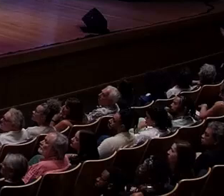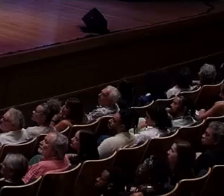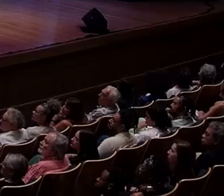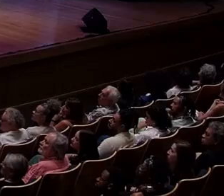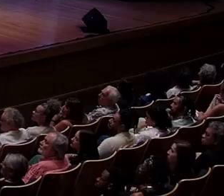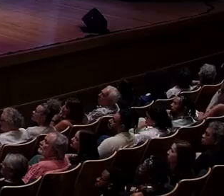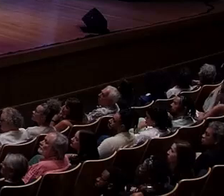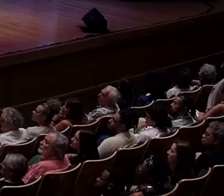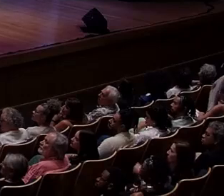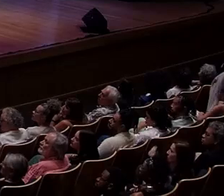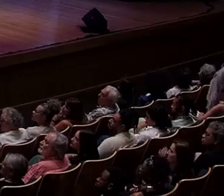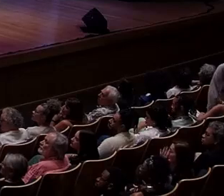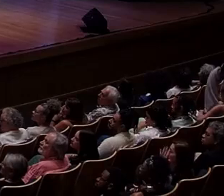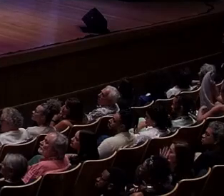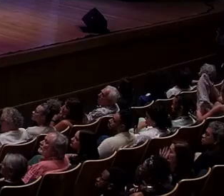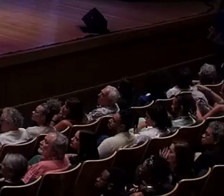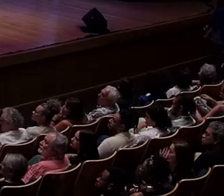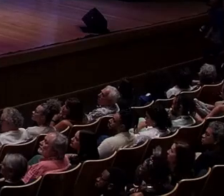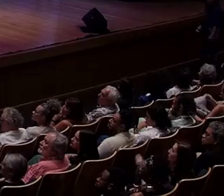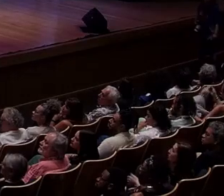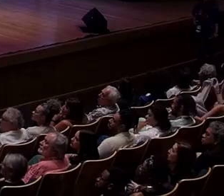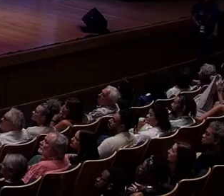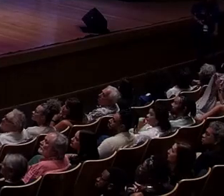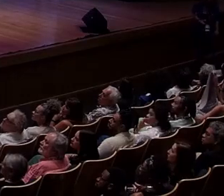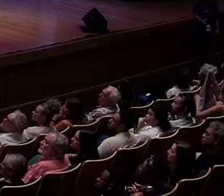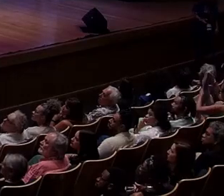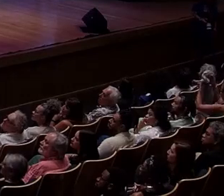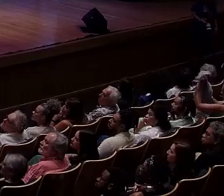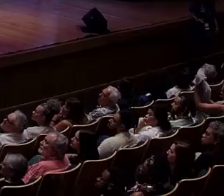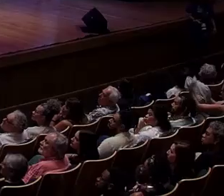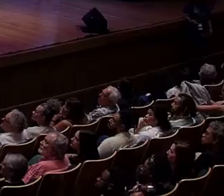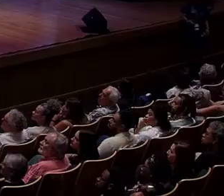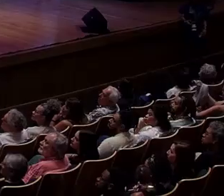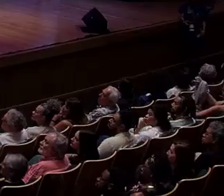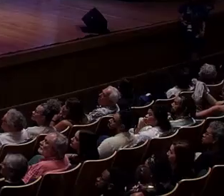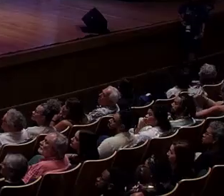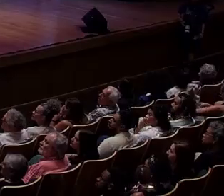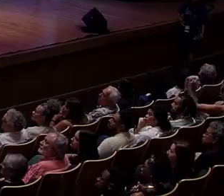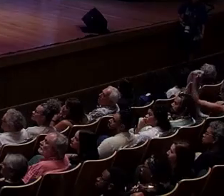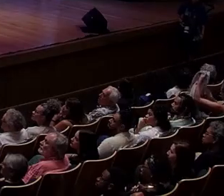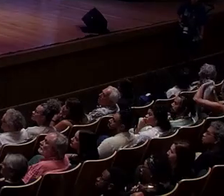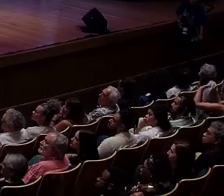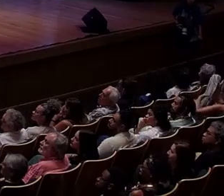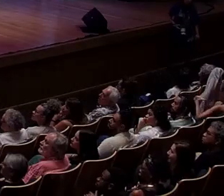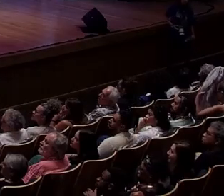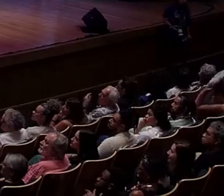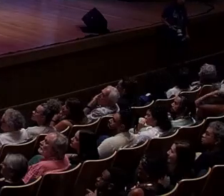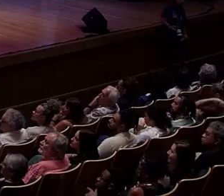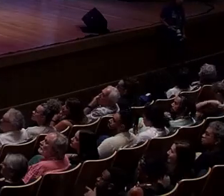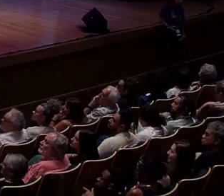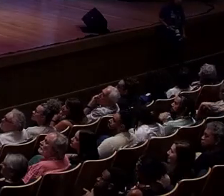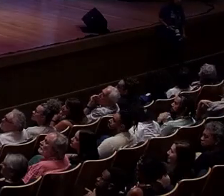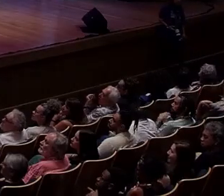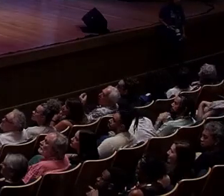um afeto, um amor, um abraço que às vezes não tem em casa. Nada a ver o que tem a dizer. Funk é cultura sim e